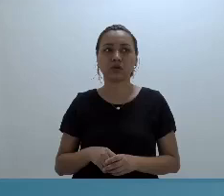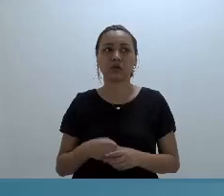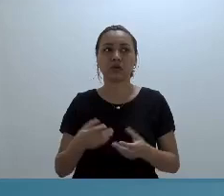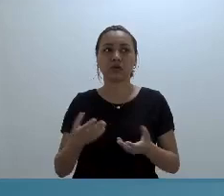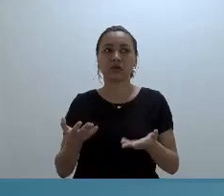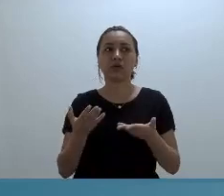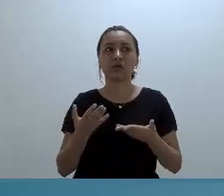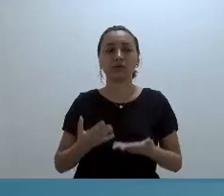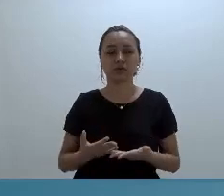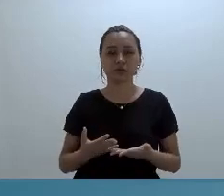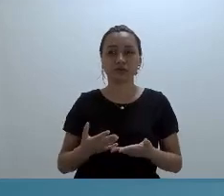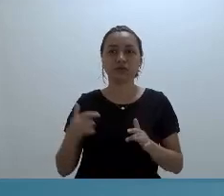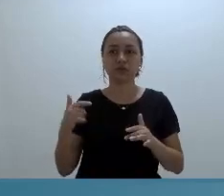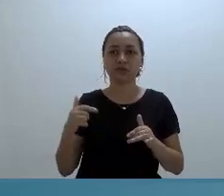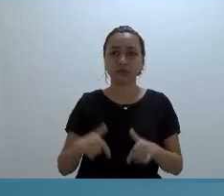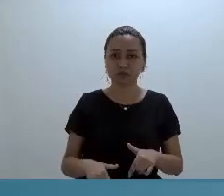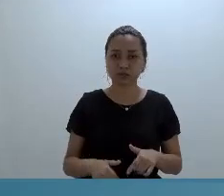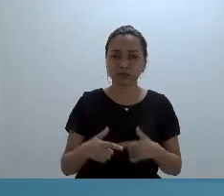Jornal?